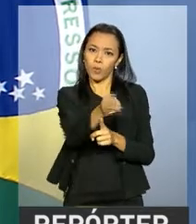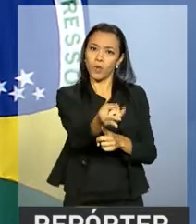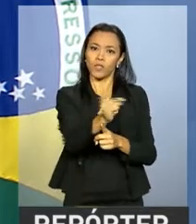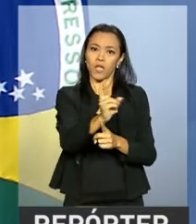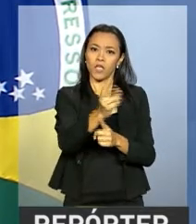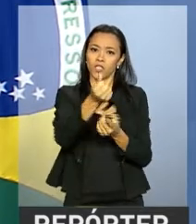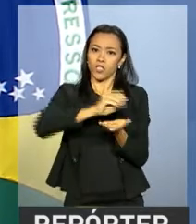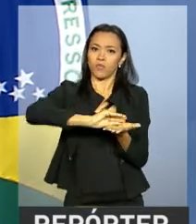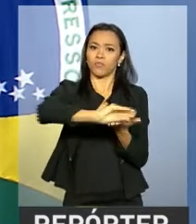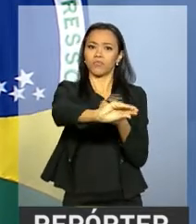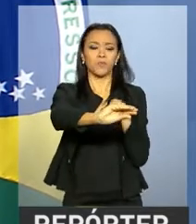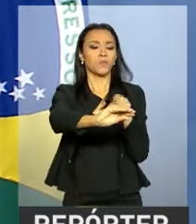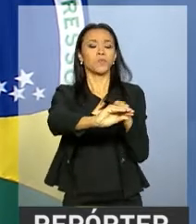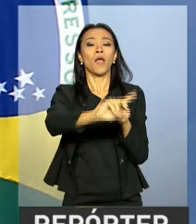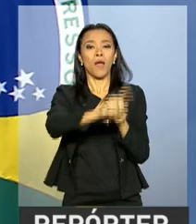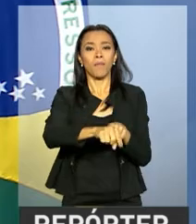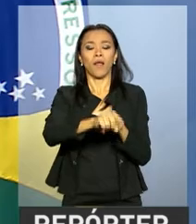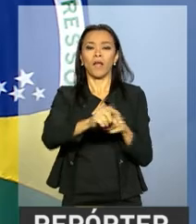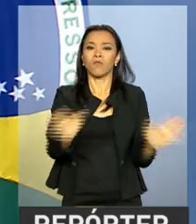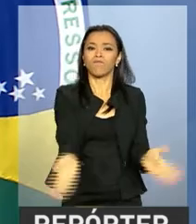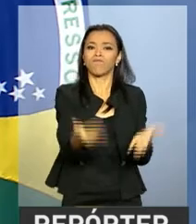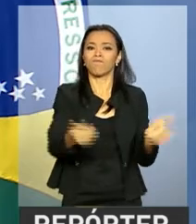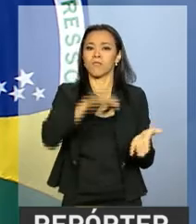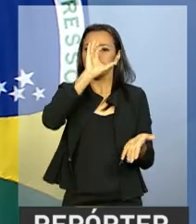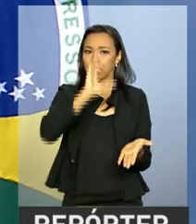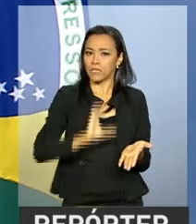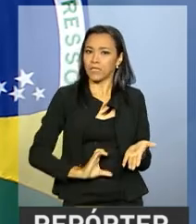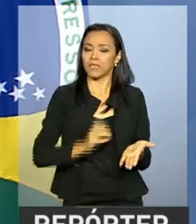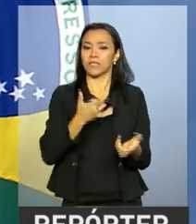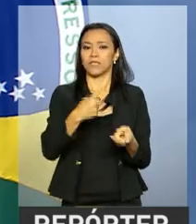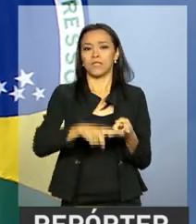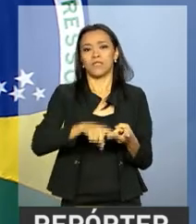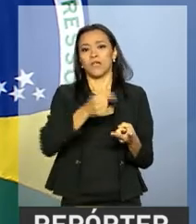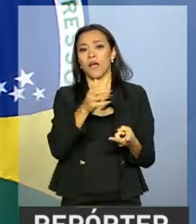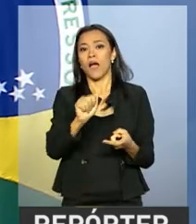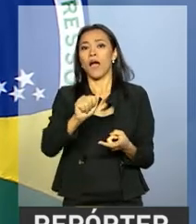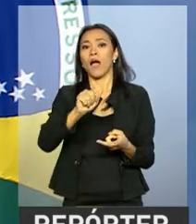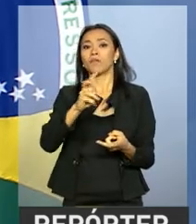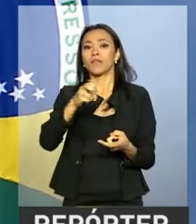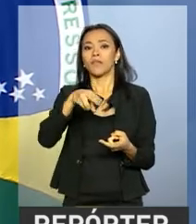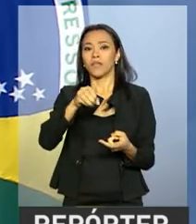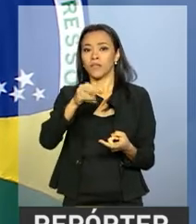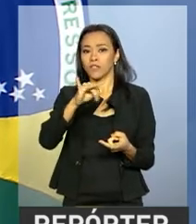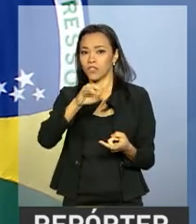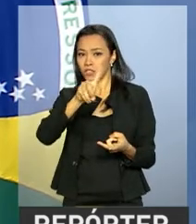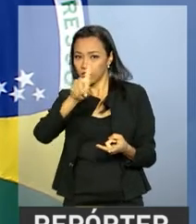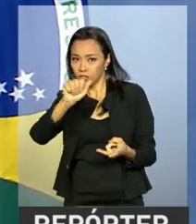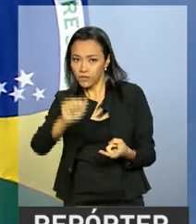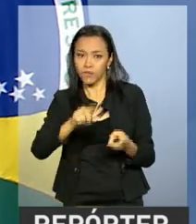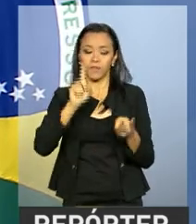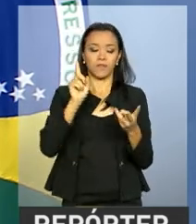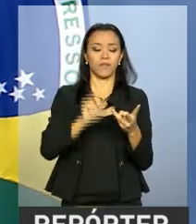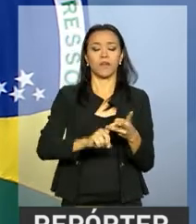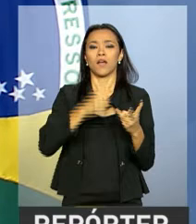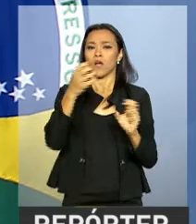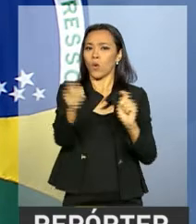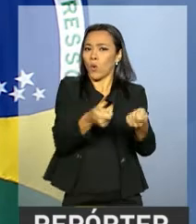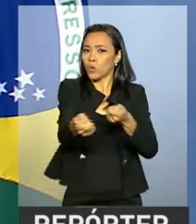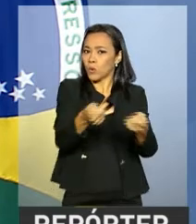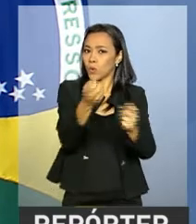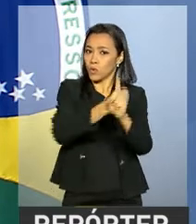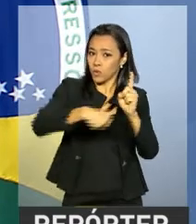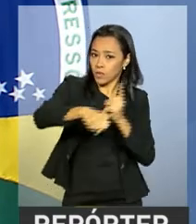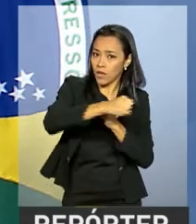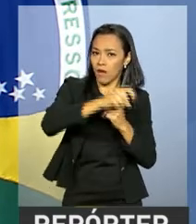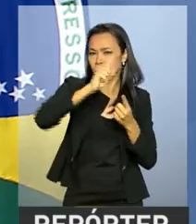à promoção da cidadania de alternativas penais de controle social e de qualificação em serviços